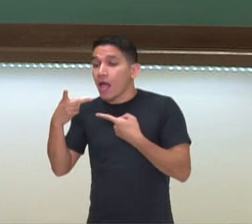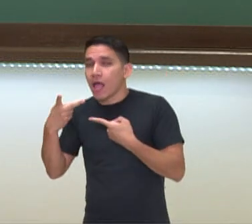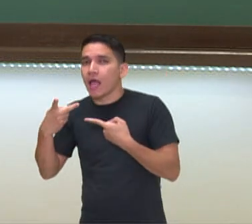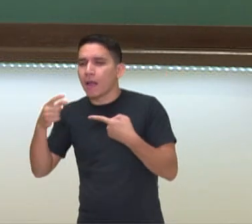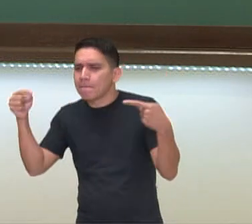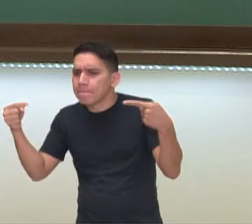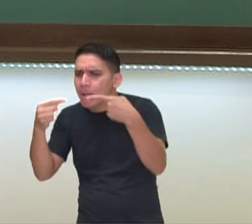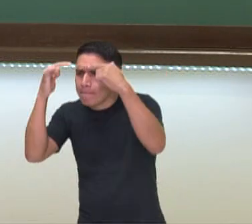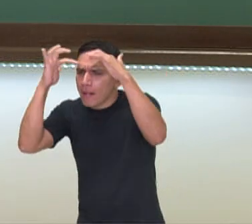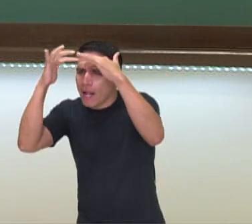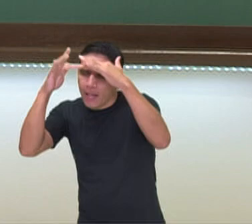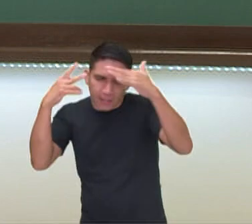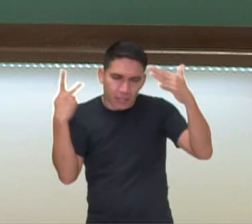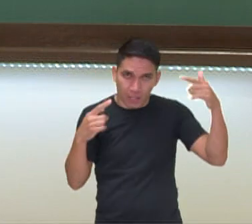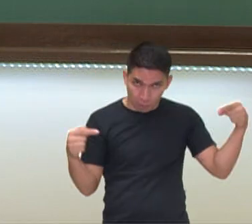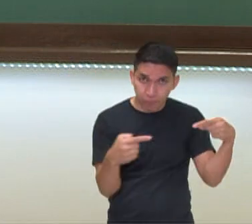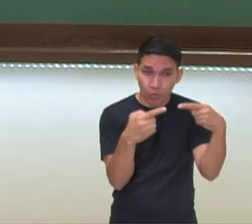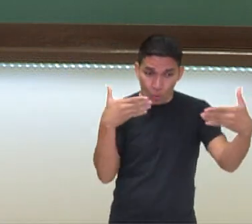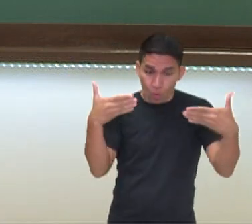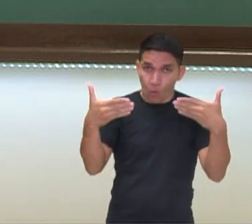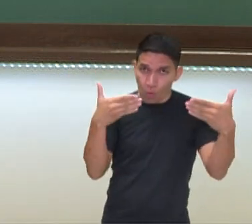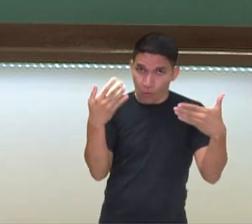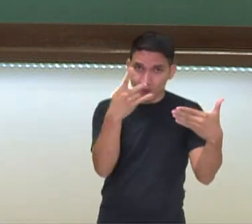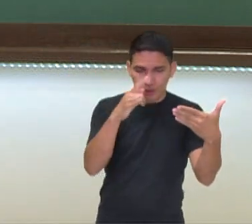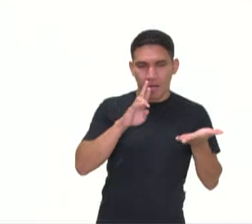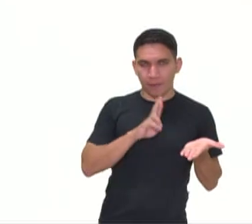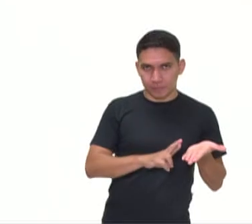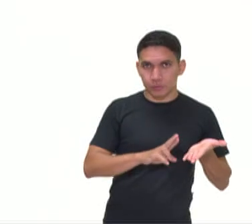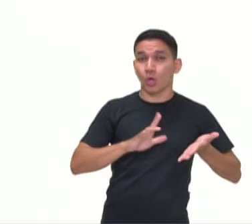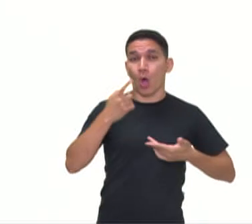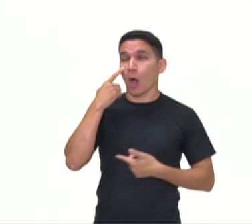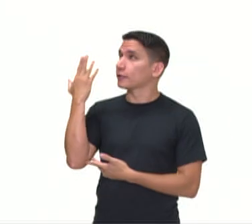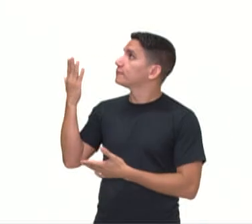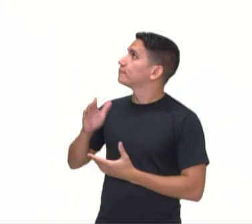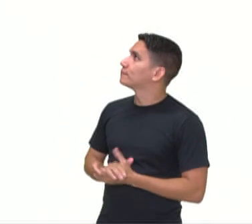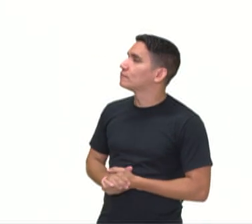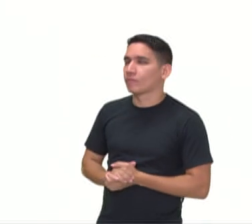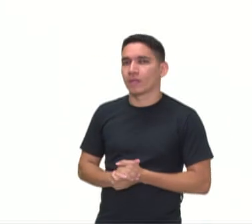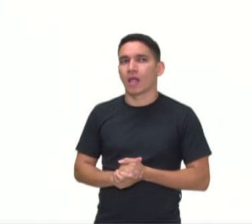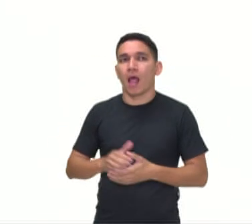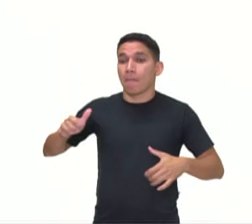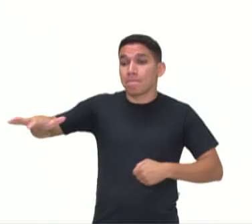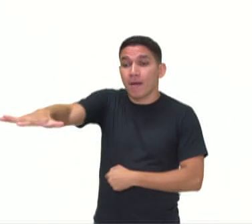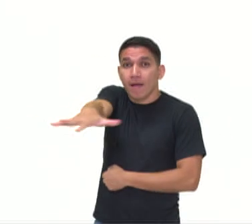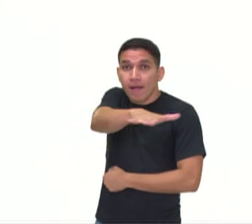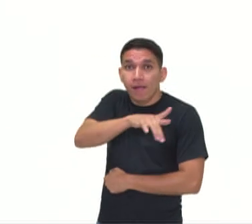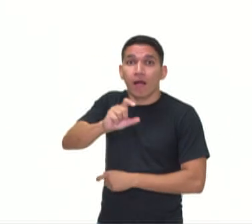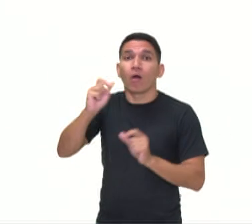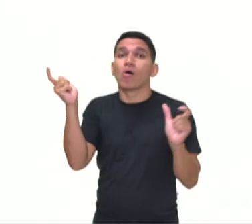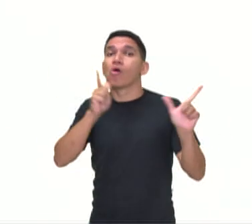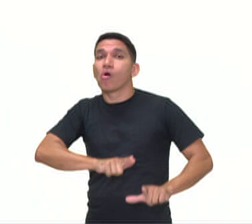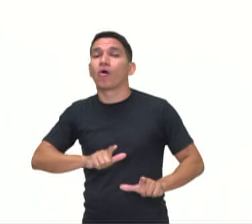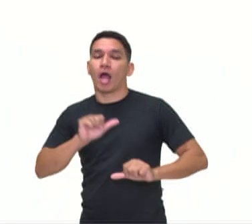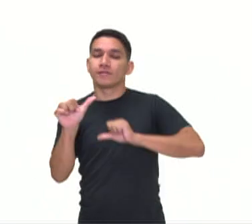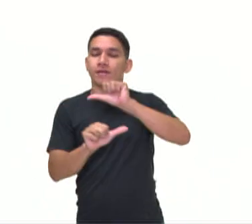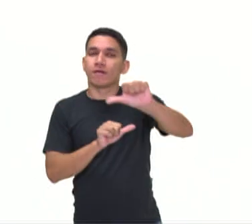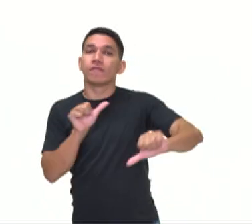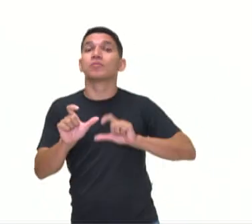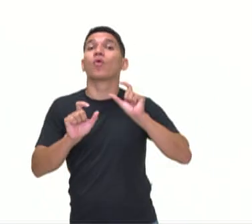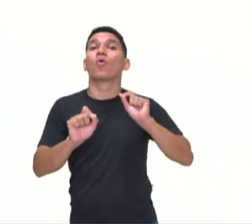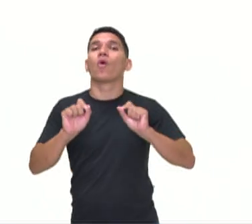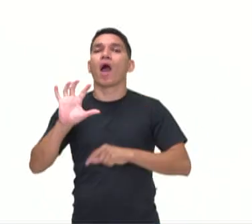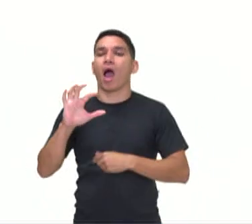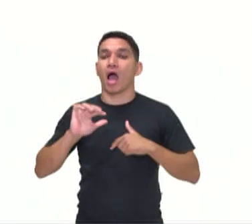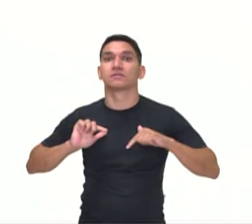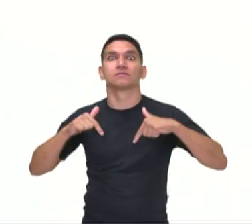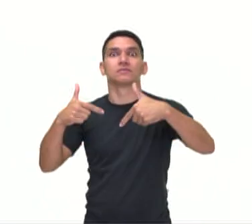condiz com a ideia que você colocou aí na sua resposta. Olha lá na tela, ó. As paisagens podem ser transformadas por meio das ações da natureza e